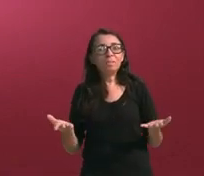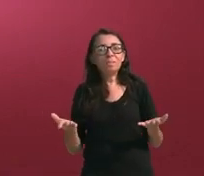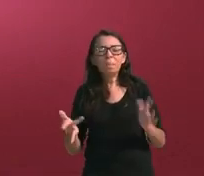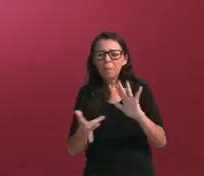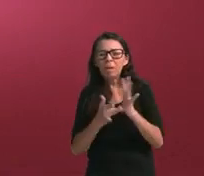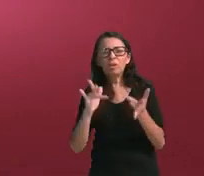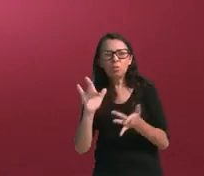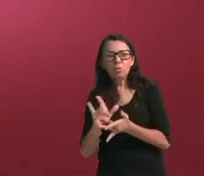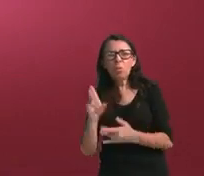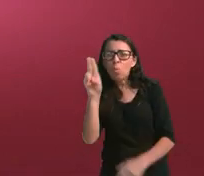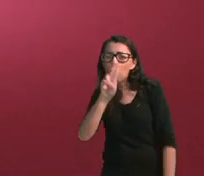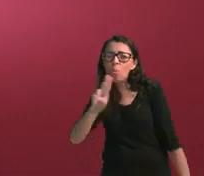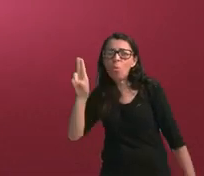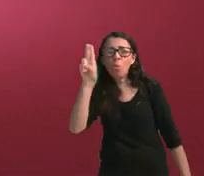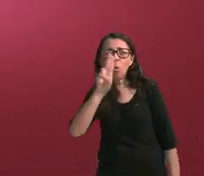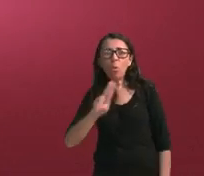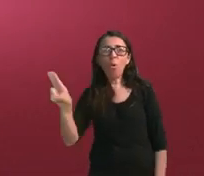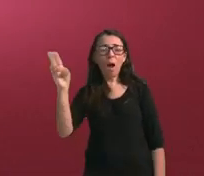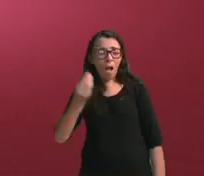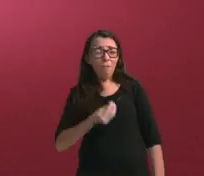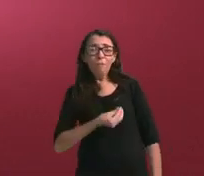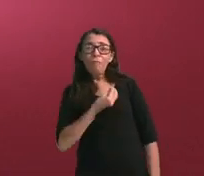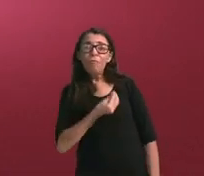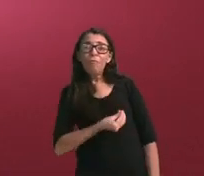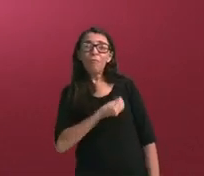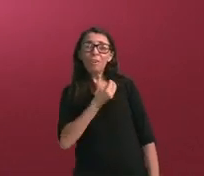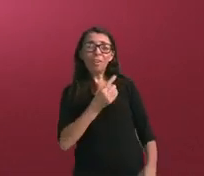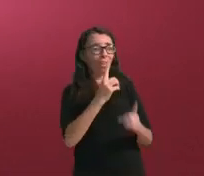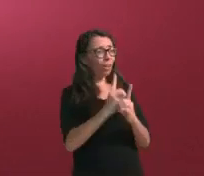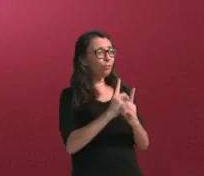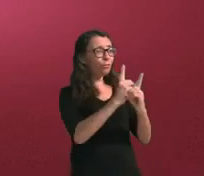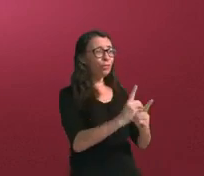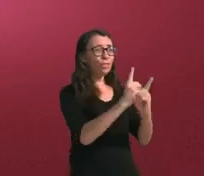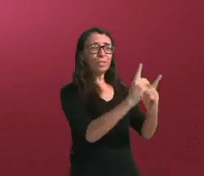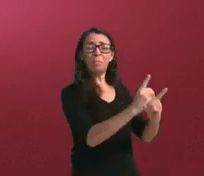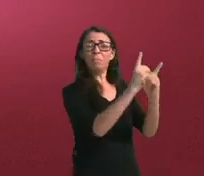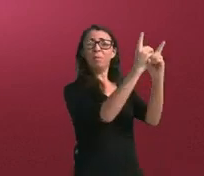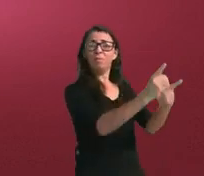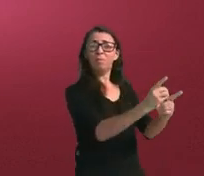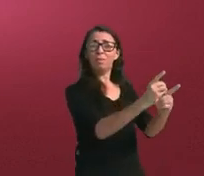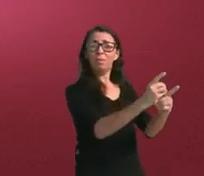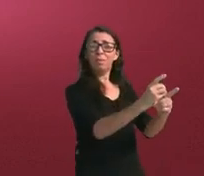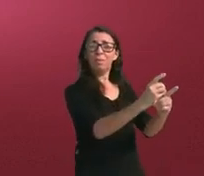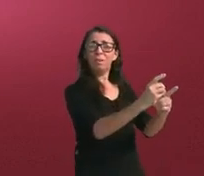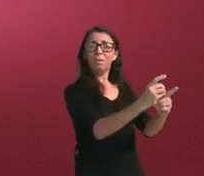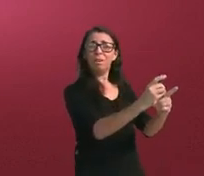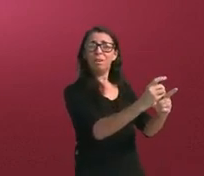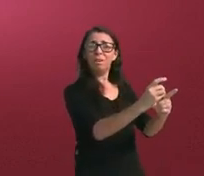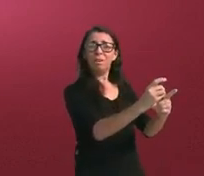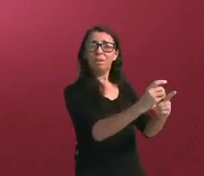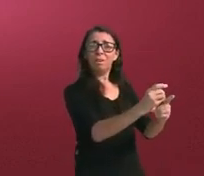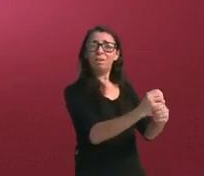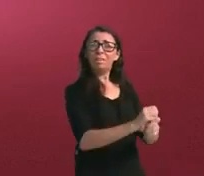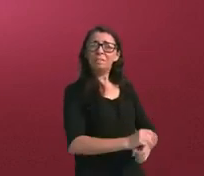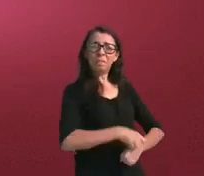O que você acha que os 70 conheceram sobre Deus através dessa experiência?